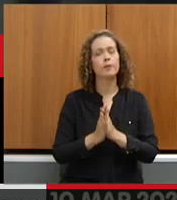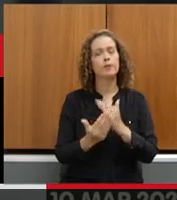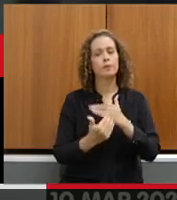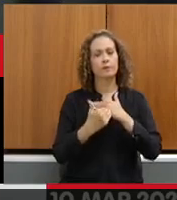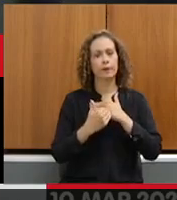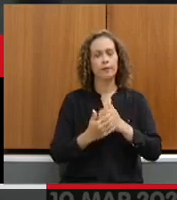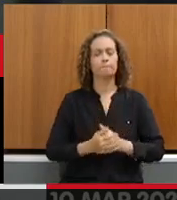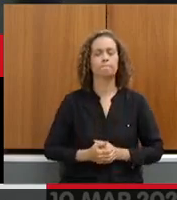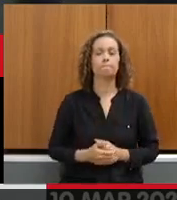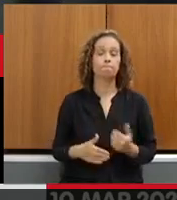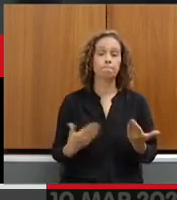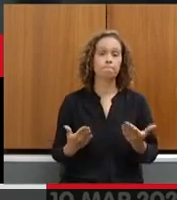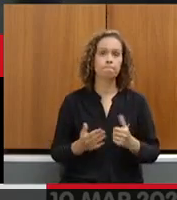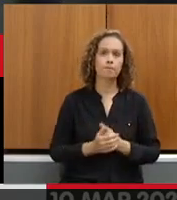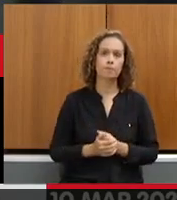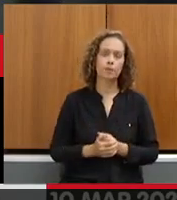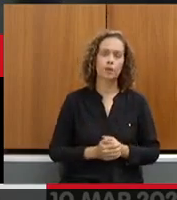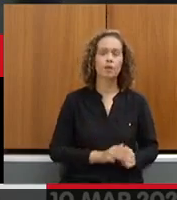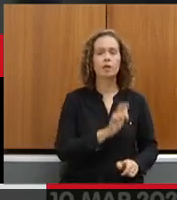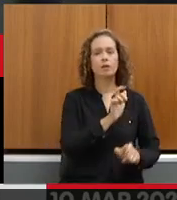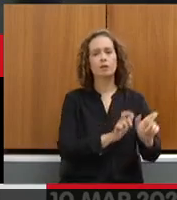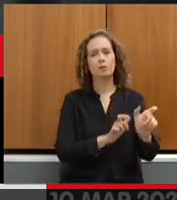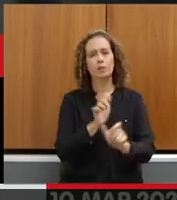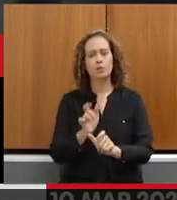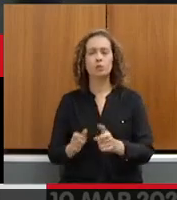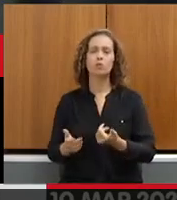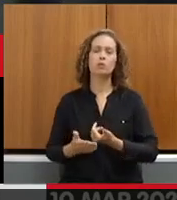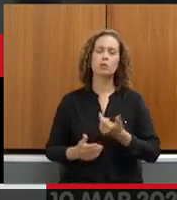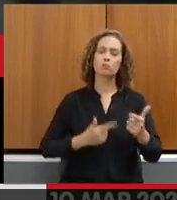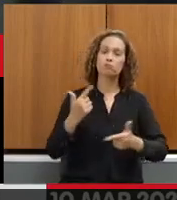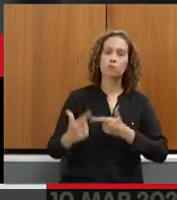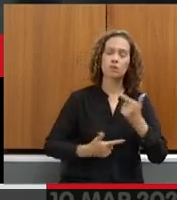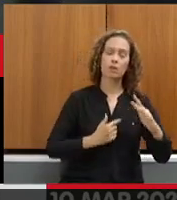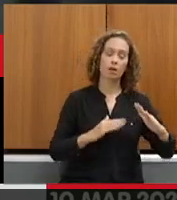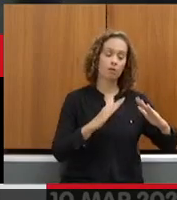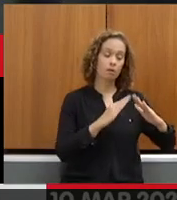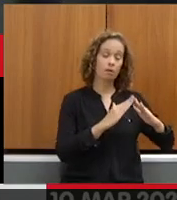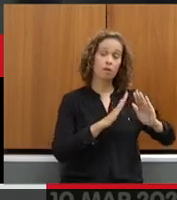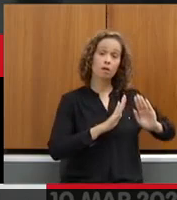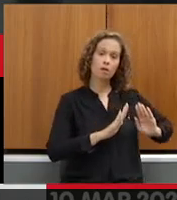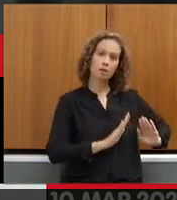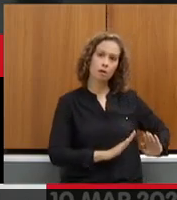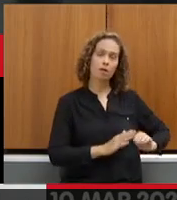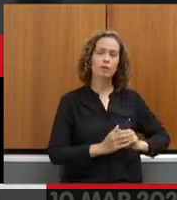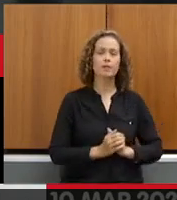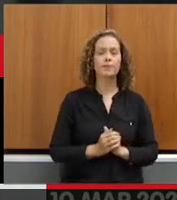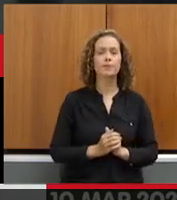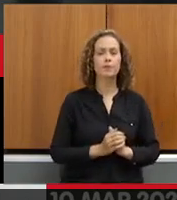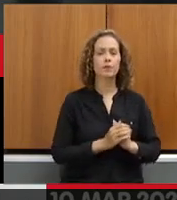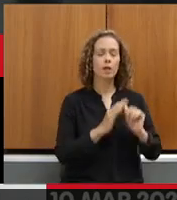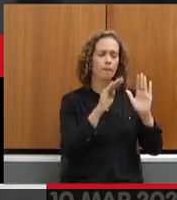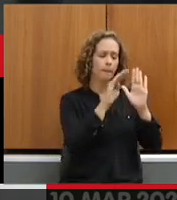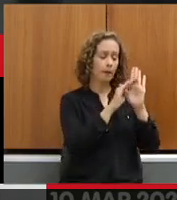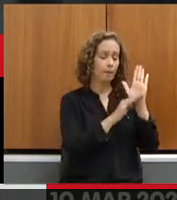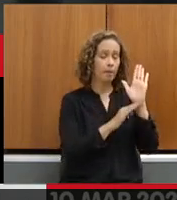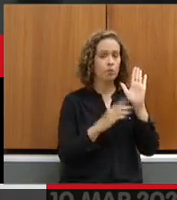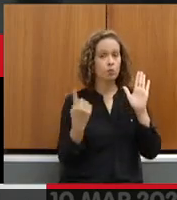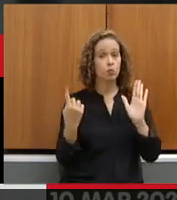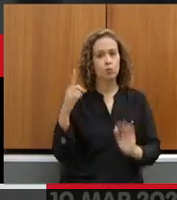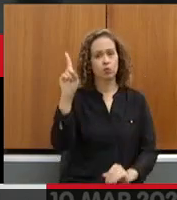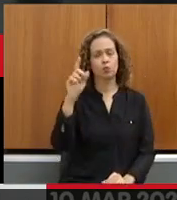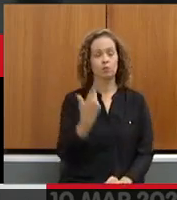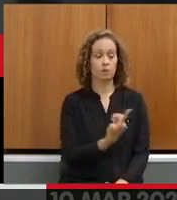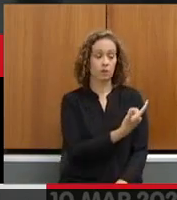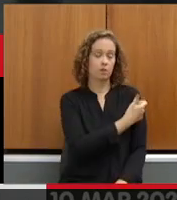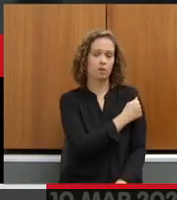relação aos servidores de home office então eles estão exatamente como o último justamente porque eles só serão